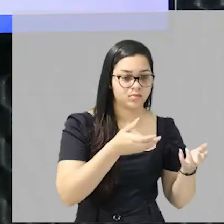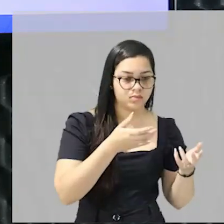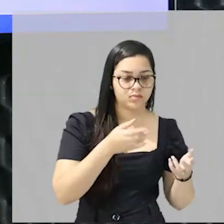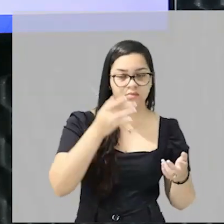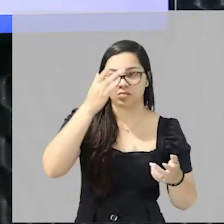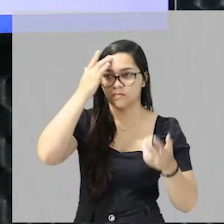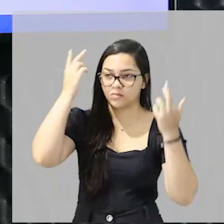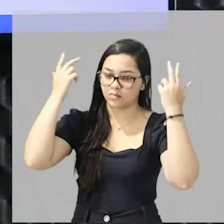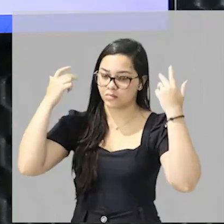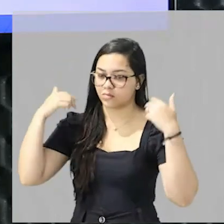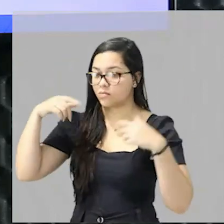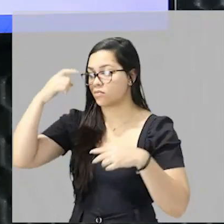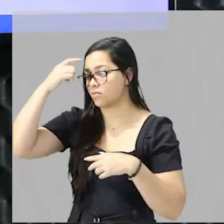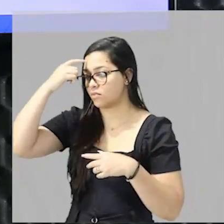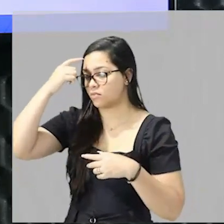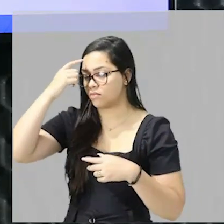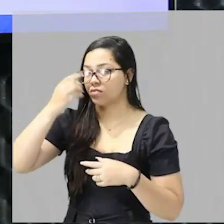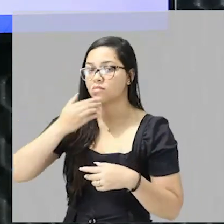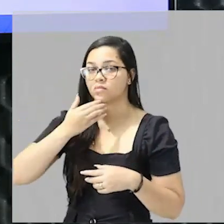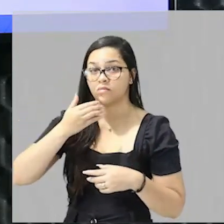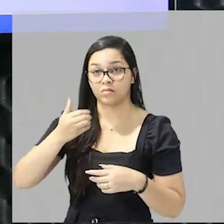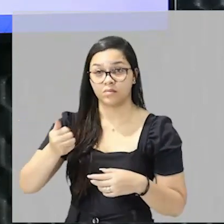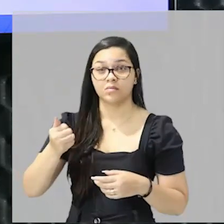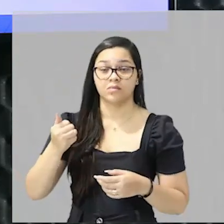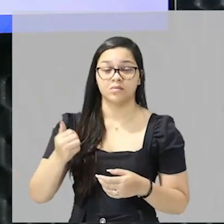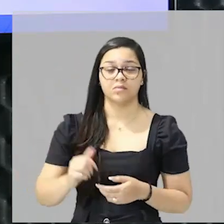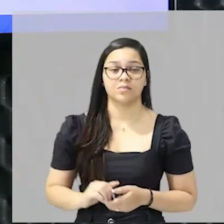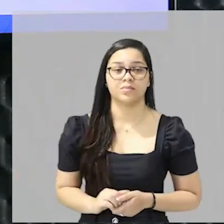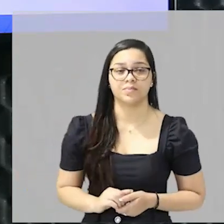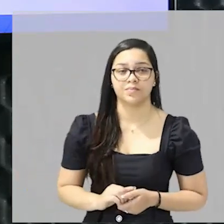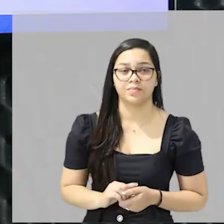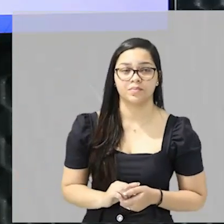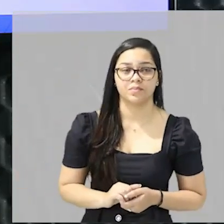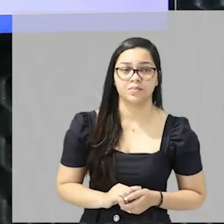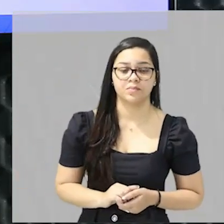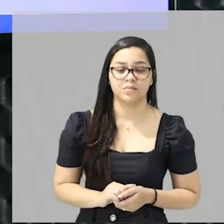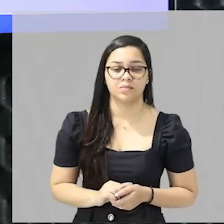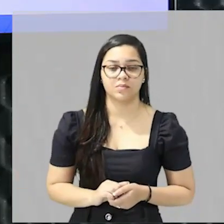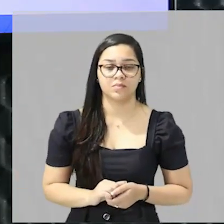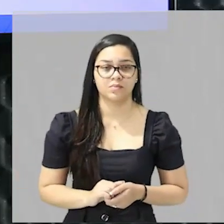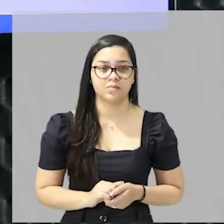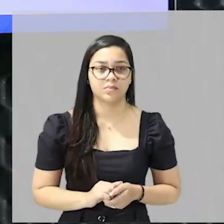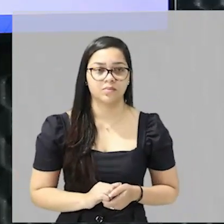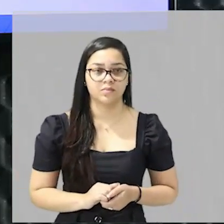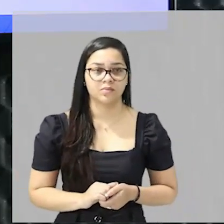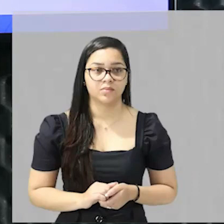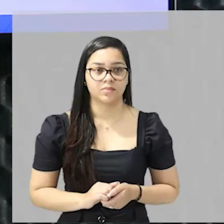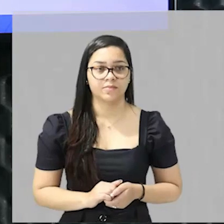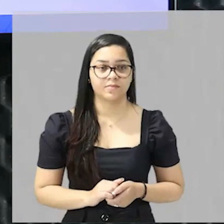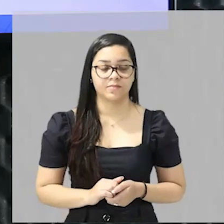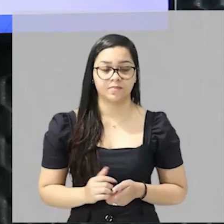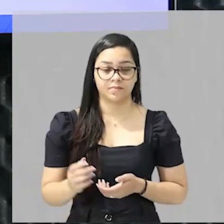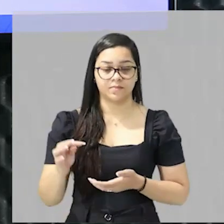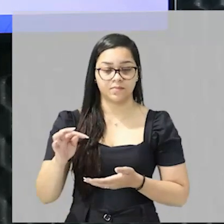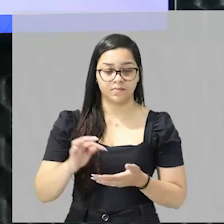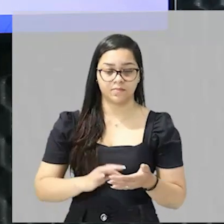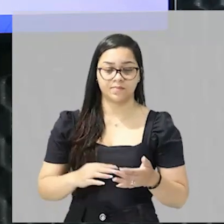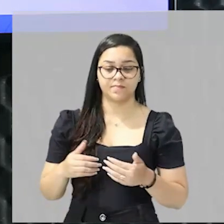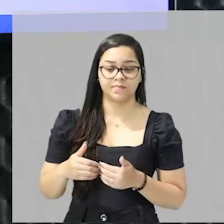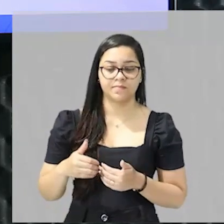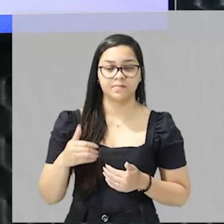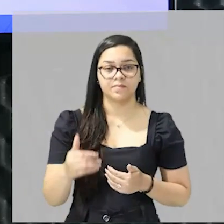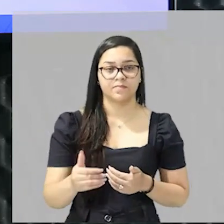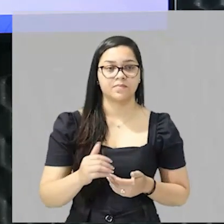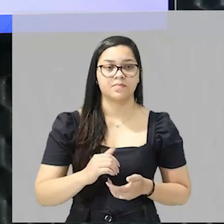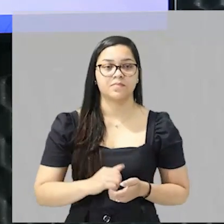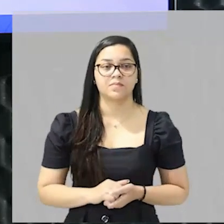cabeleireira pensa que é melhor, que ela considera melhor na opinião dela aqui. O texto continua.